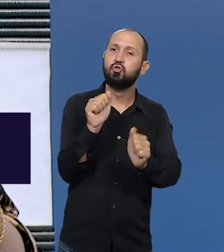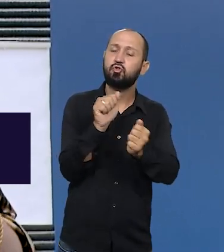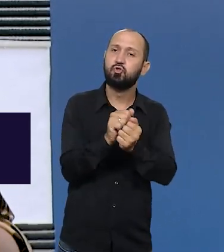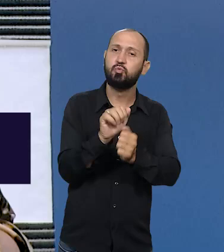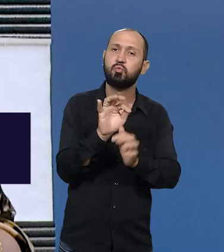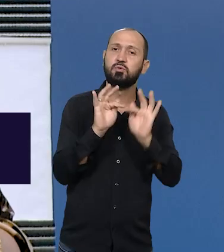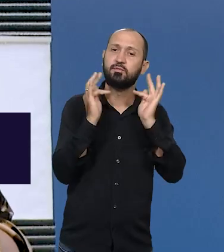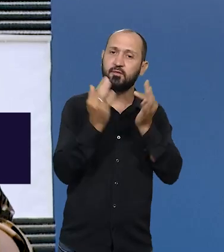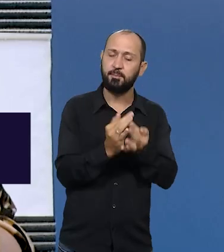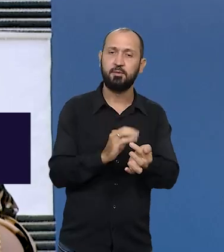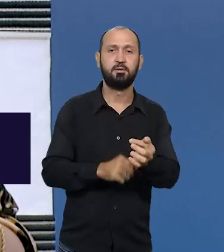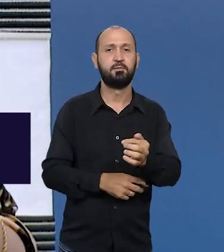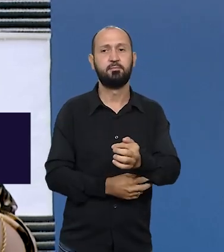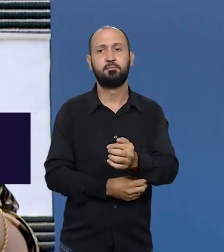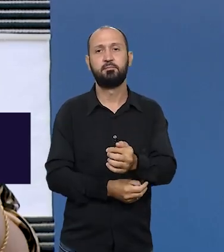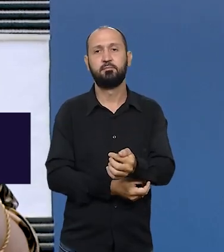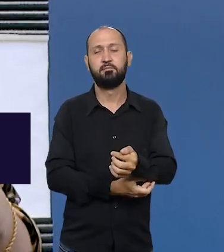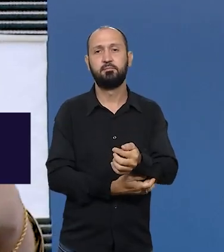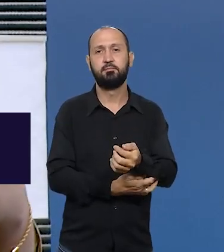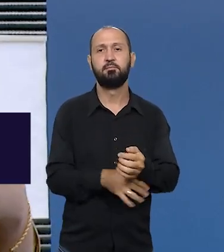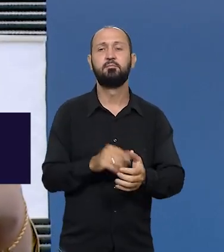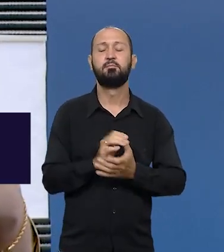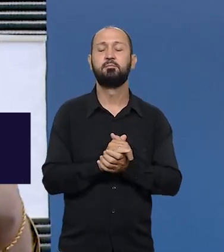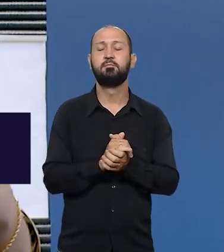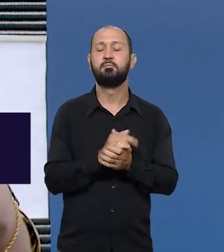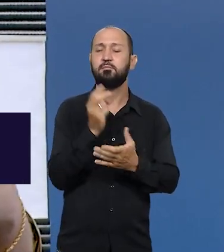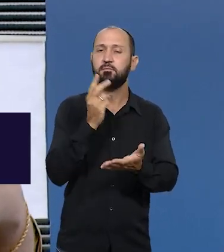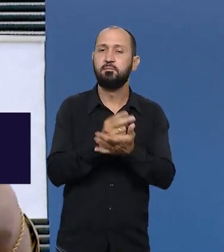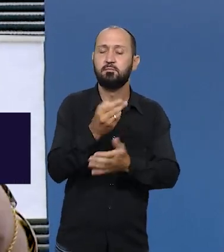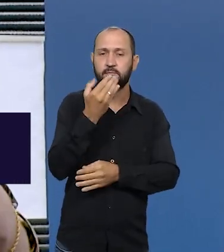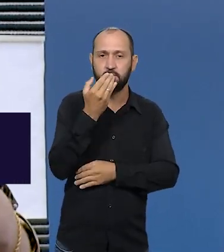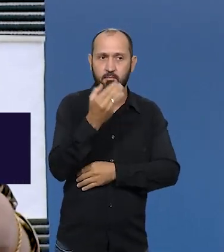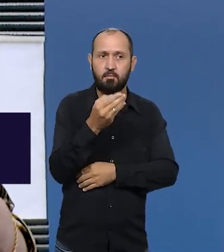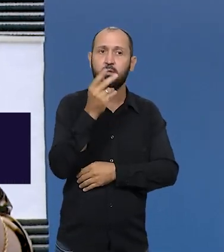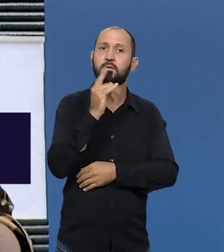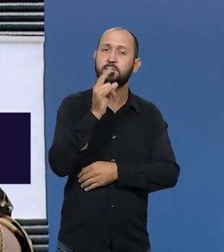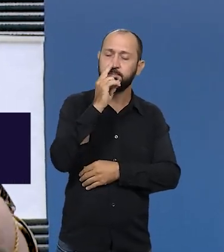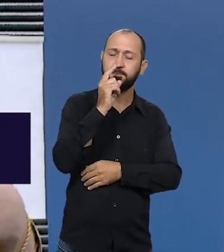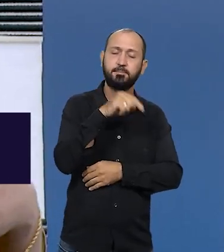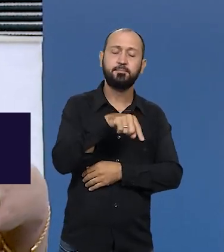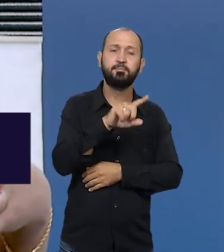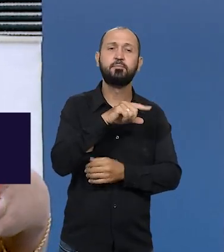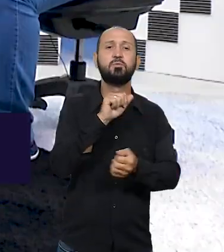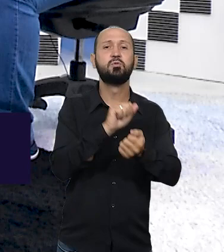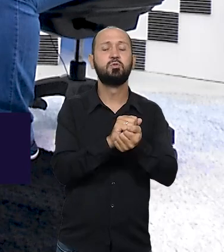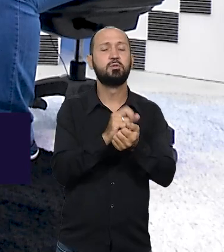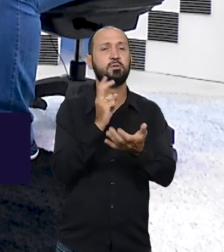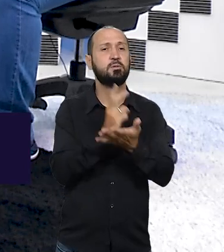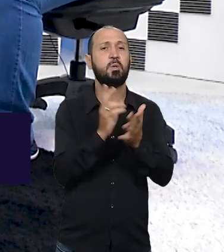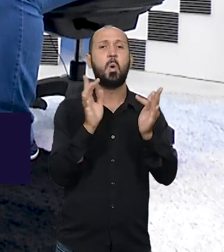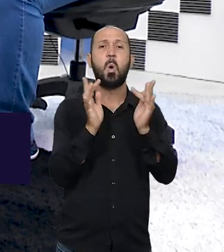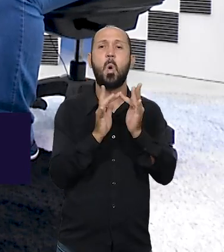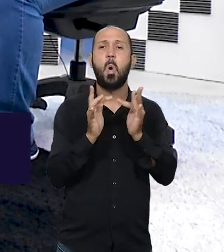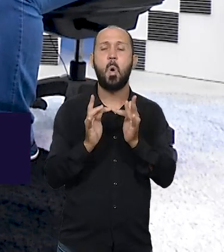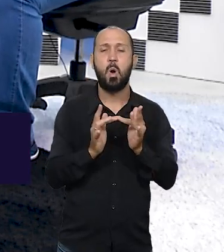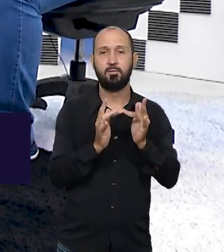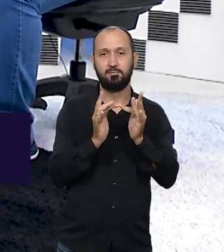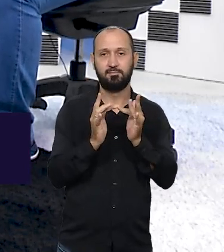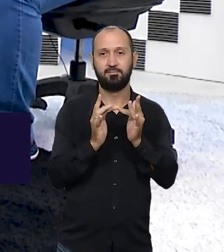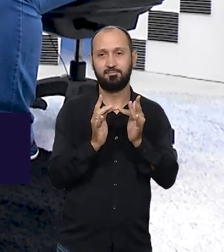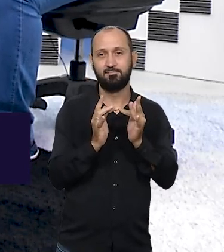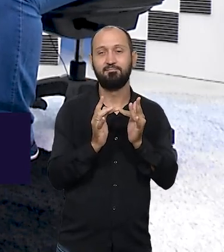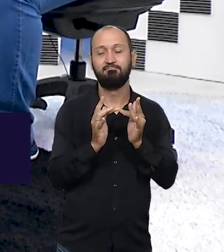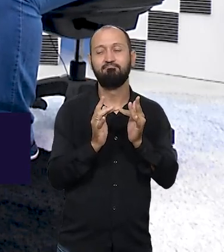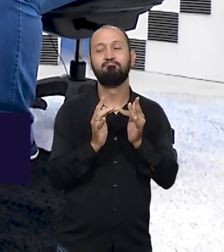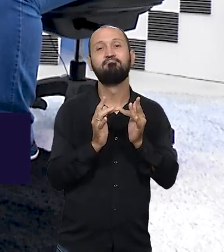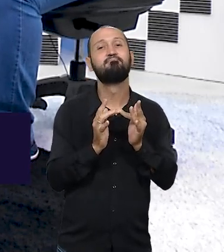muito junto com a família. Né? Então, assim, nós sempre pedimos para que os pais estejam sempre presentes nesse momento